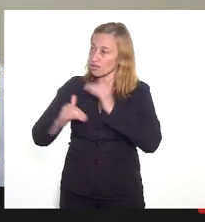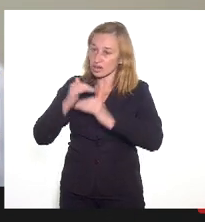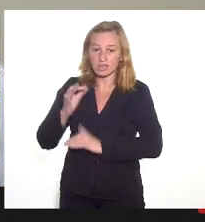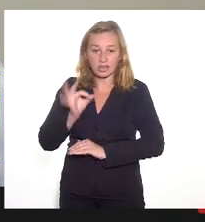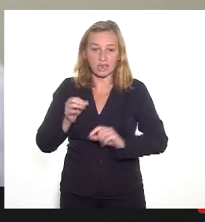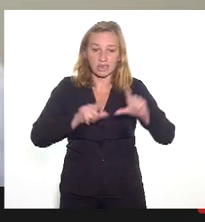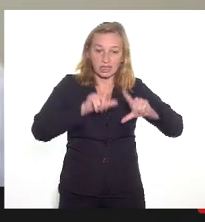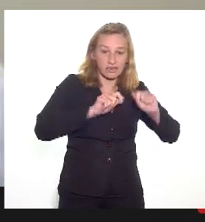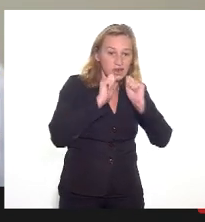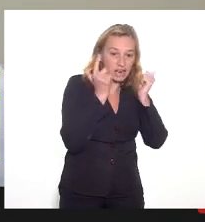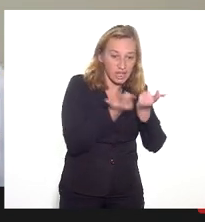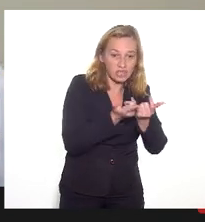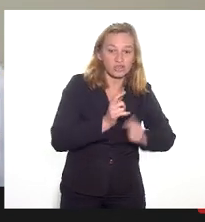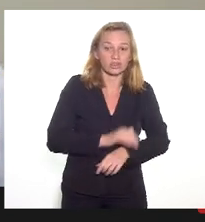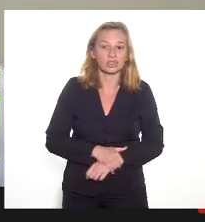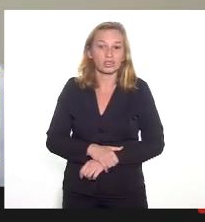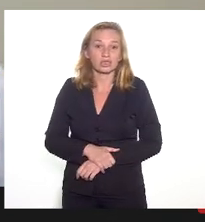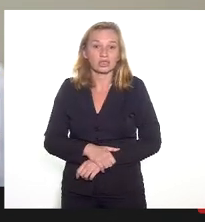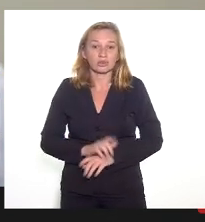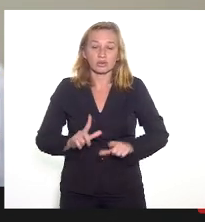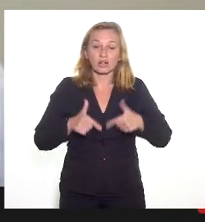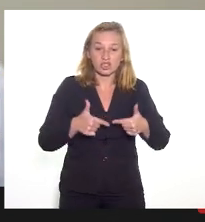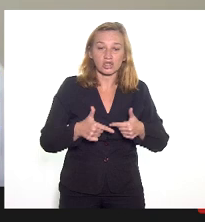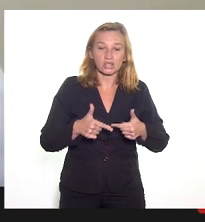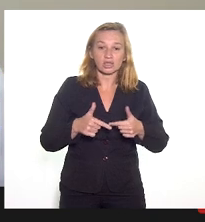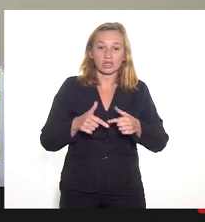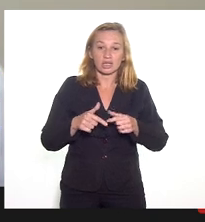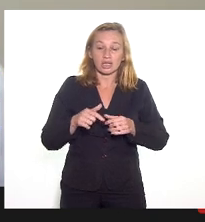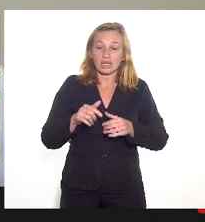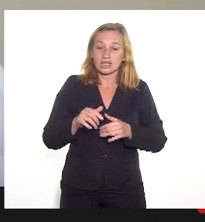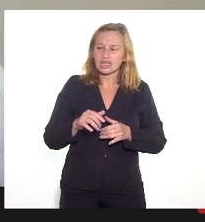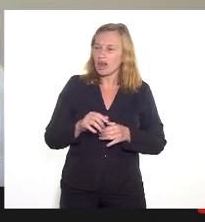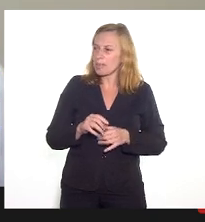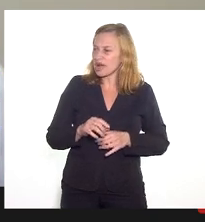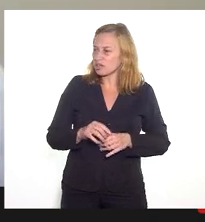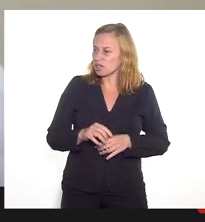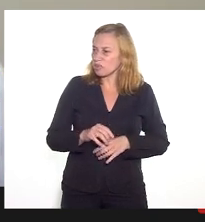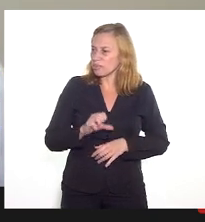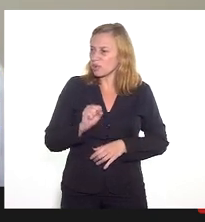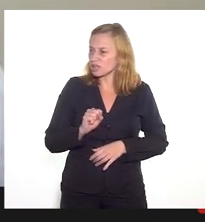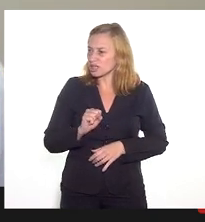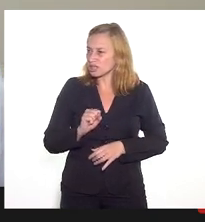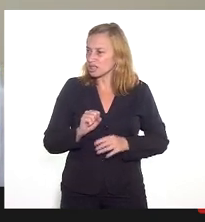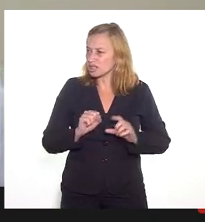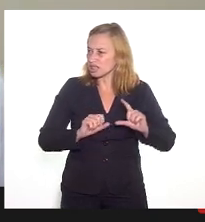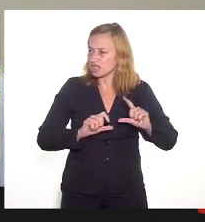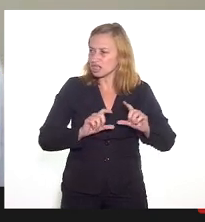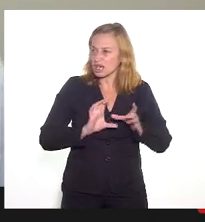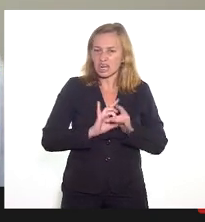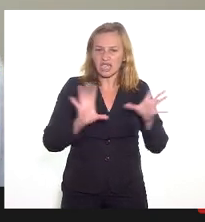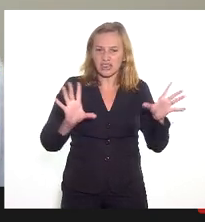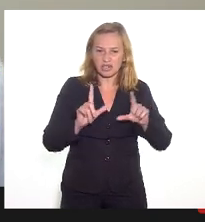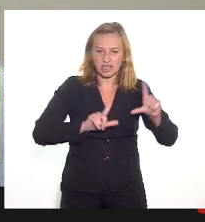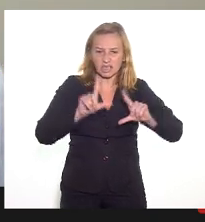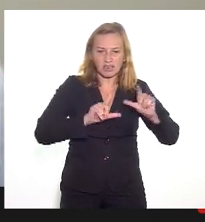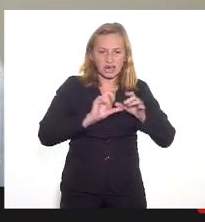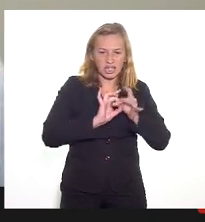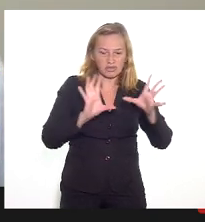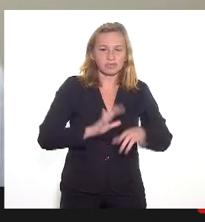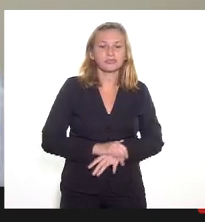TV Alerj, inclusive, que passou a operar em sinal aberto desde o último trimestre do ano passado, aumentando e